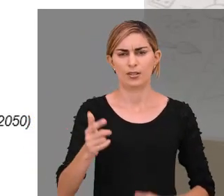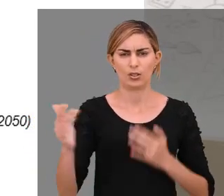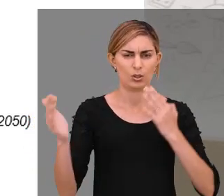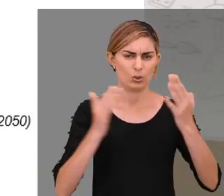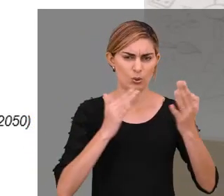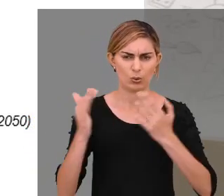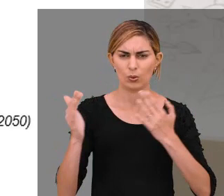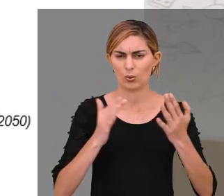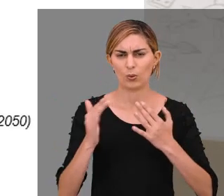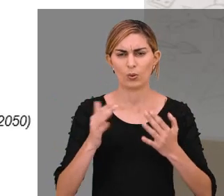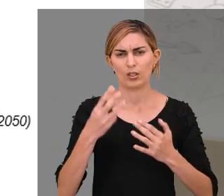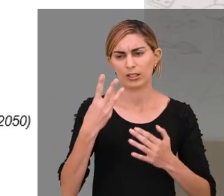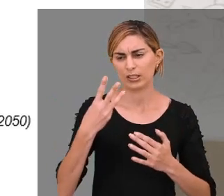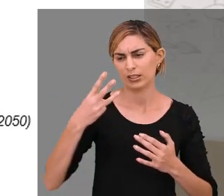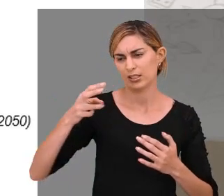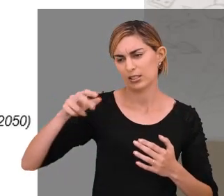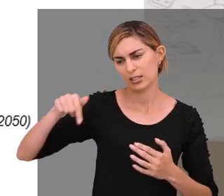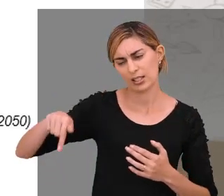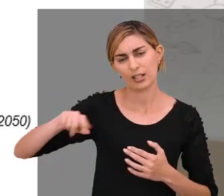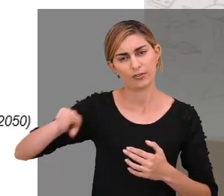aqueles resíduos urbanos, nós temos